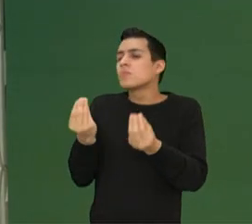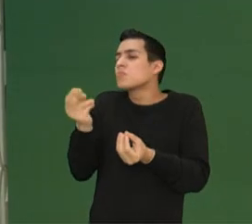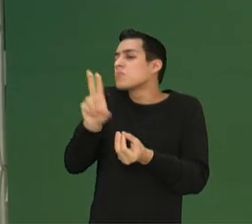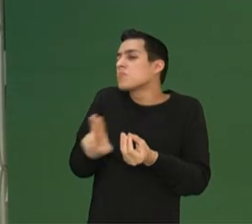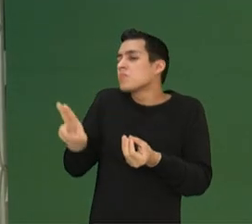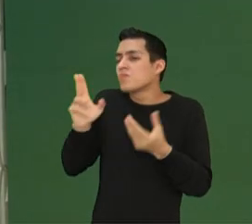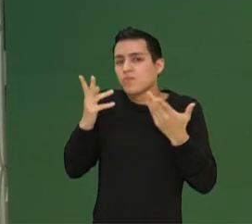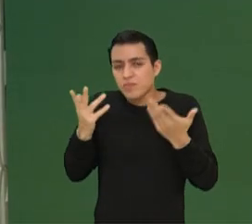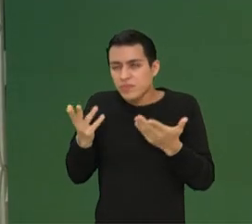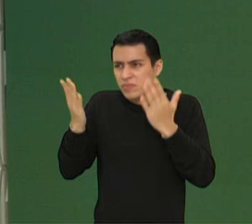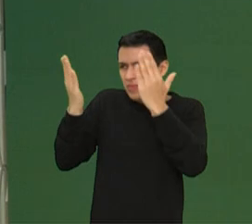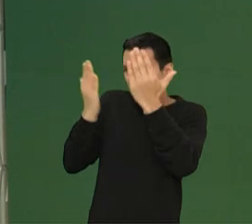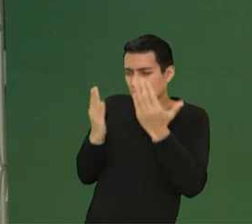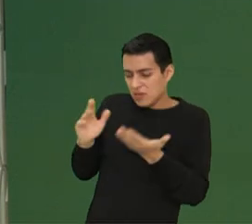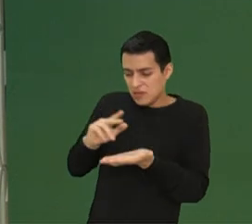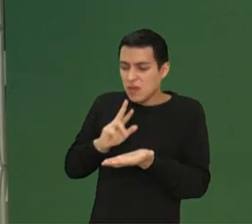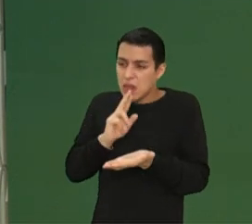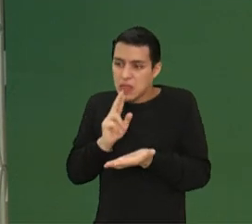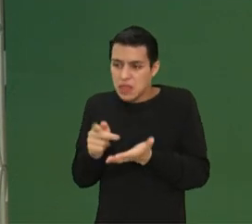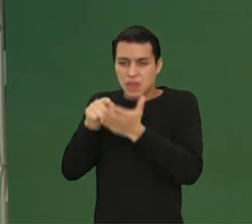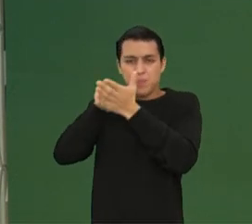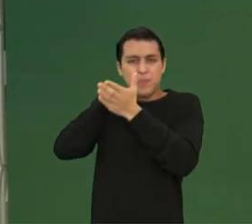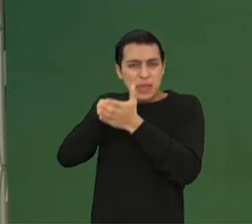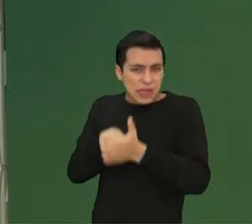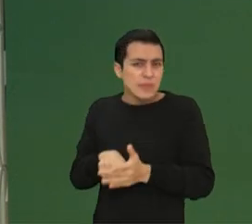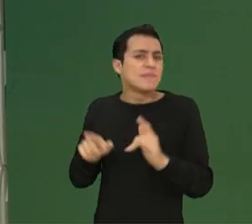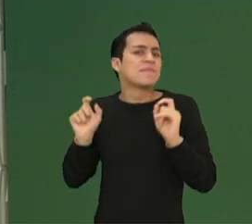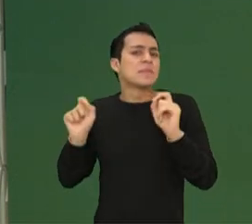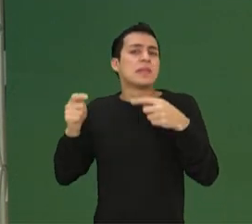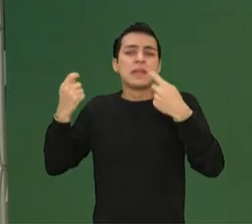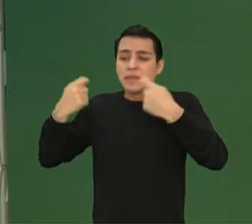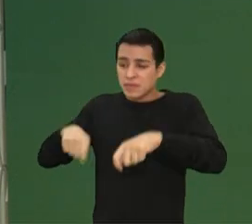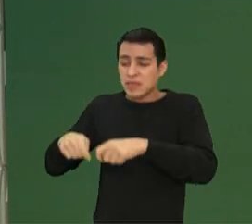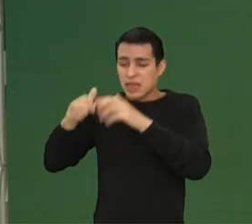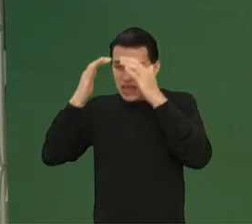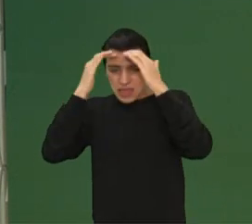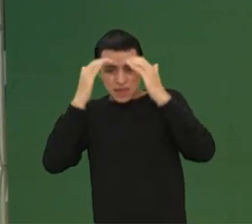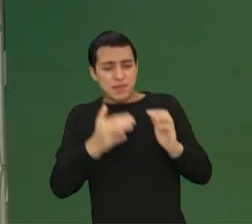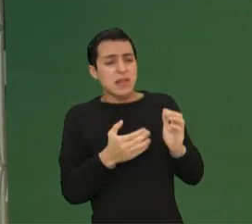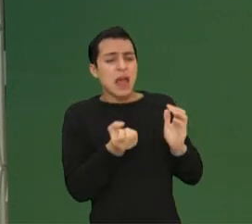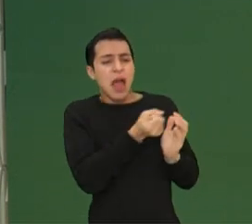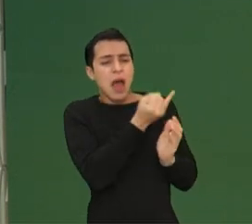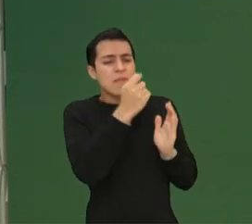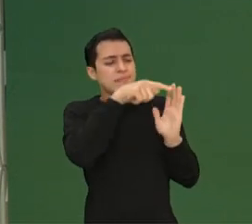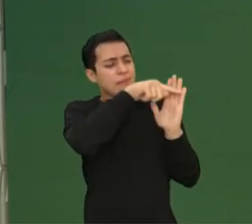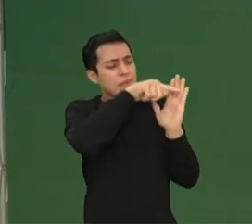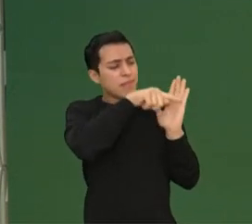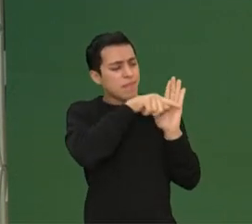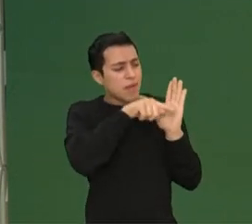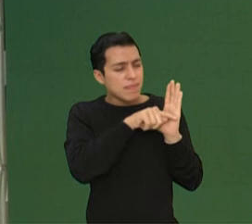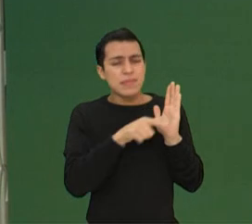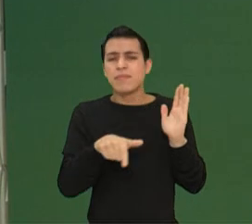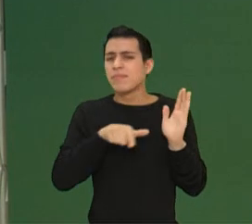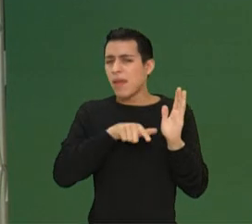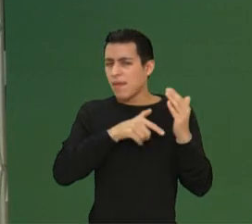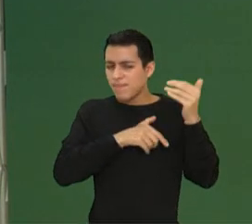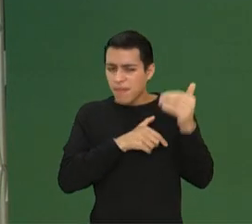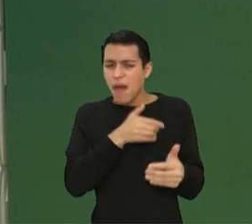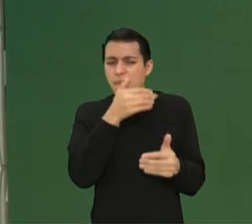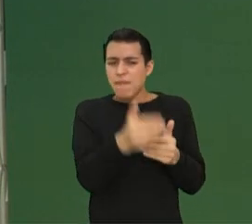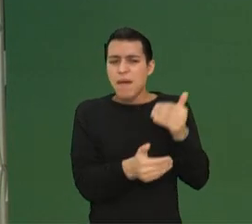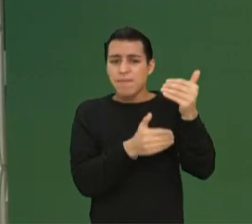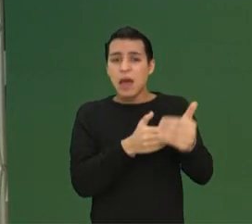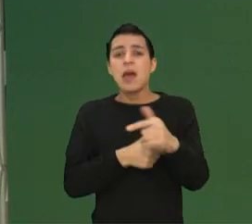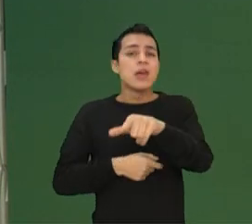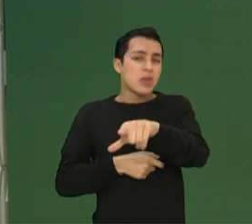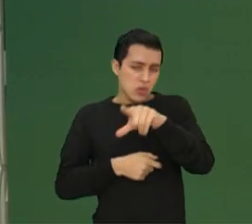aplicação e a análise dos resultados de uma pesquisa devem respeitar alguns critérios. Tem um passo a passo